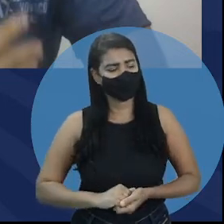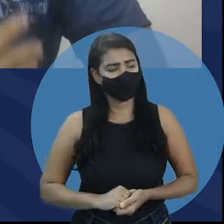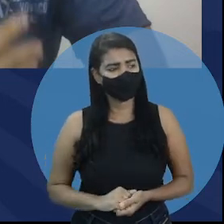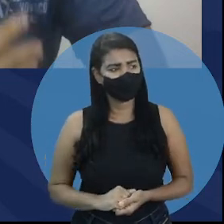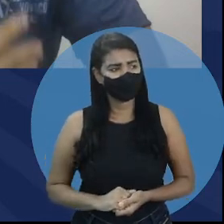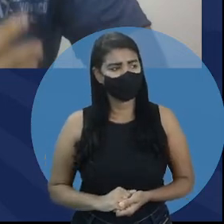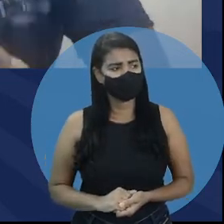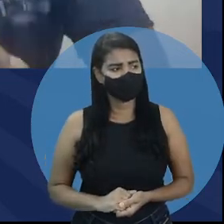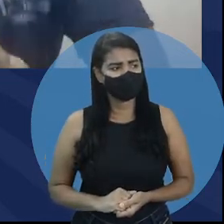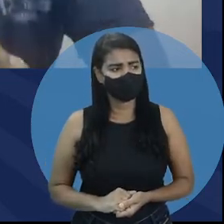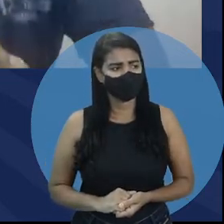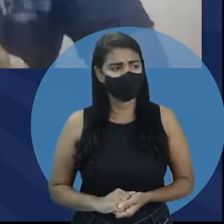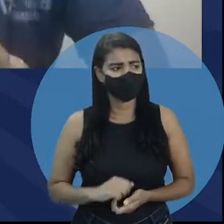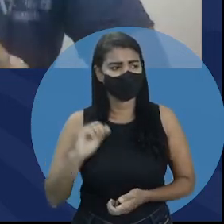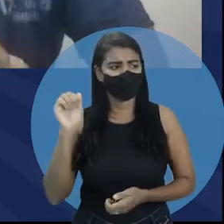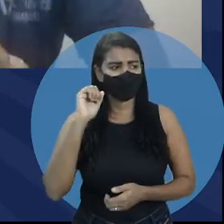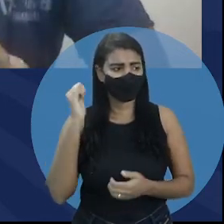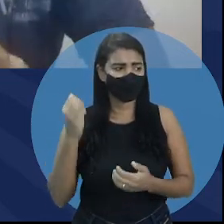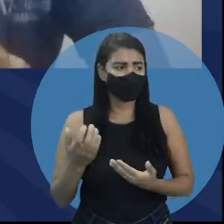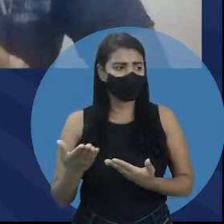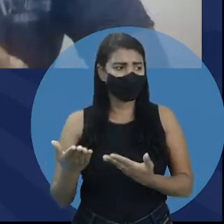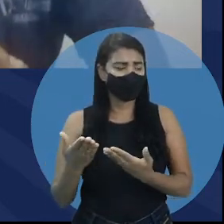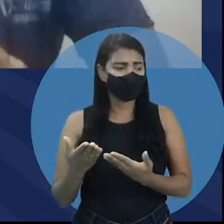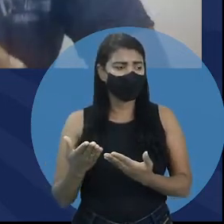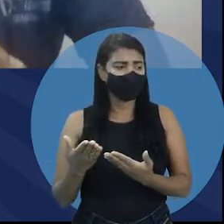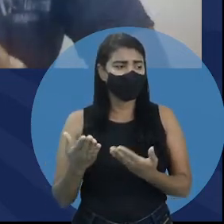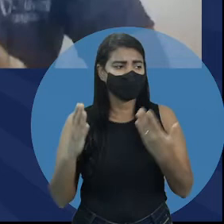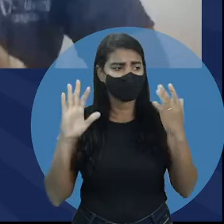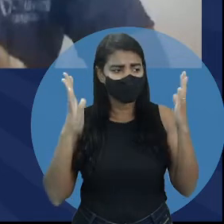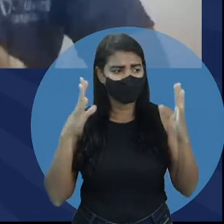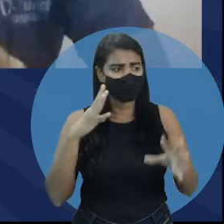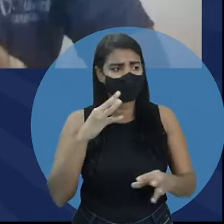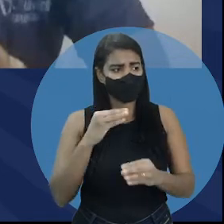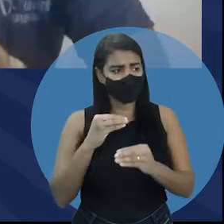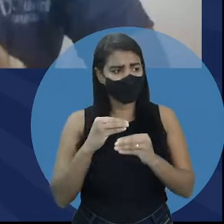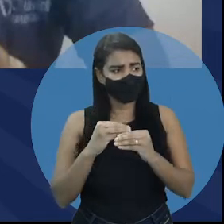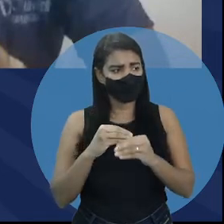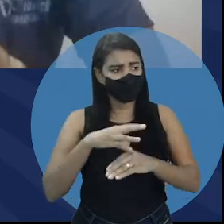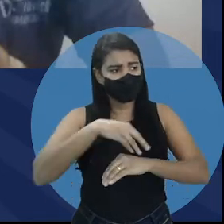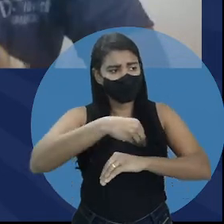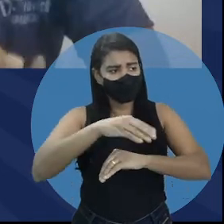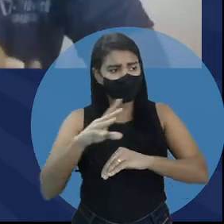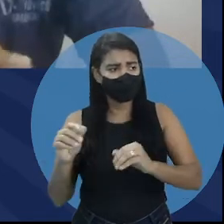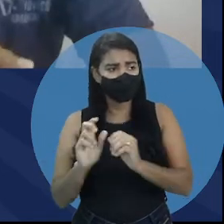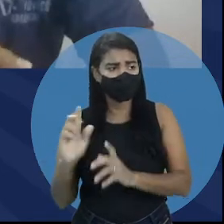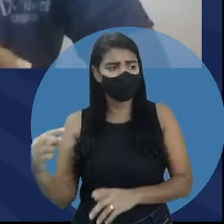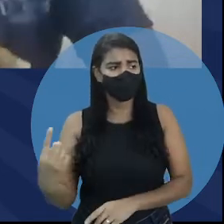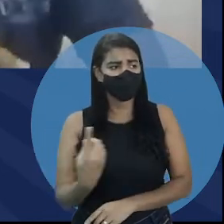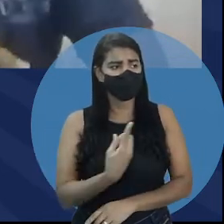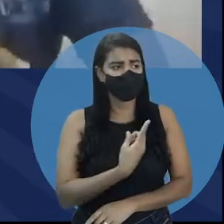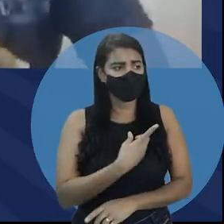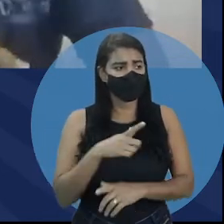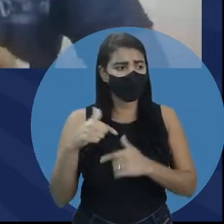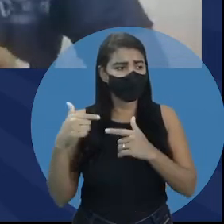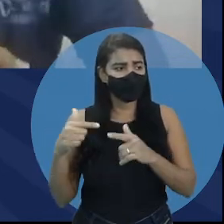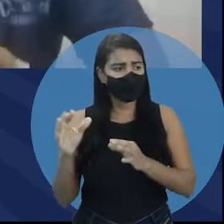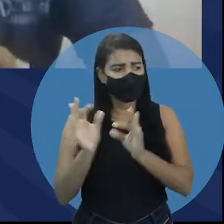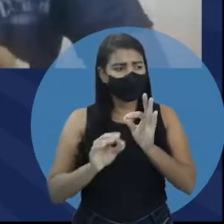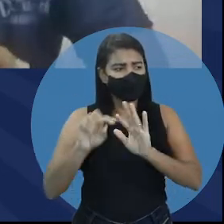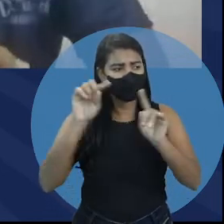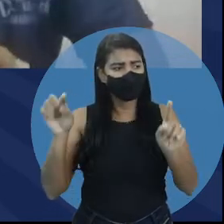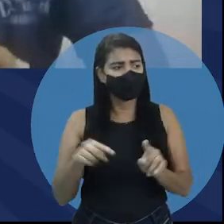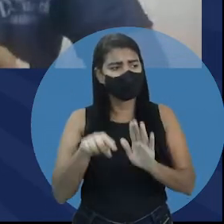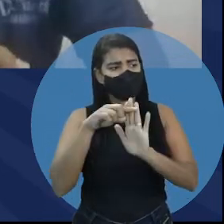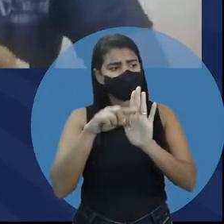uma situação muito grave, e o senhor está de parabéns por essa construção e compartilhar conosco esse trabalho tão bem feito, tão